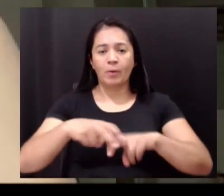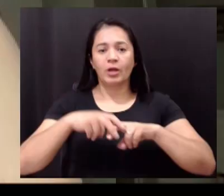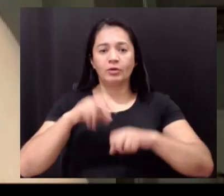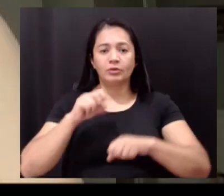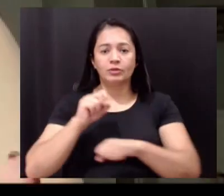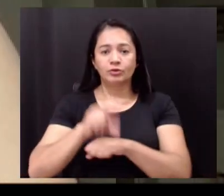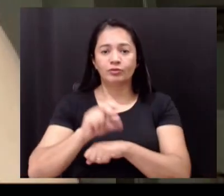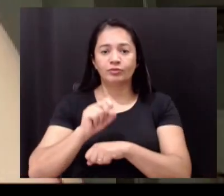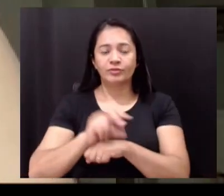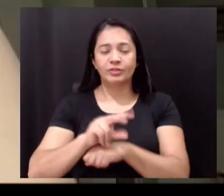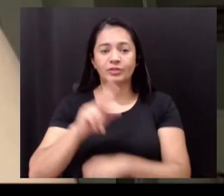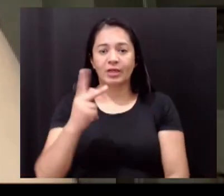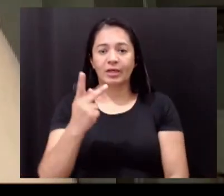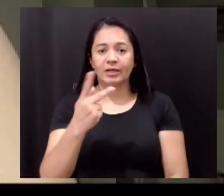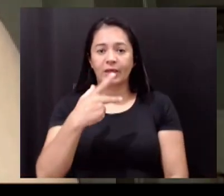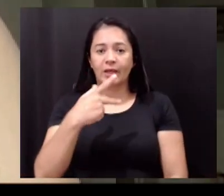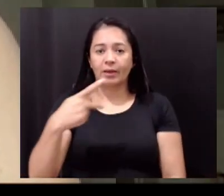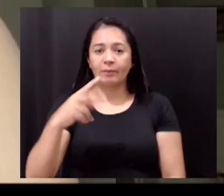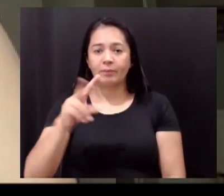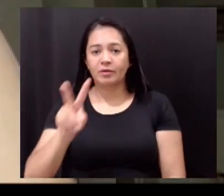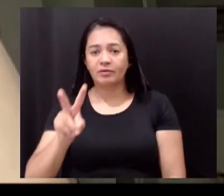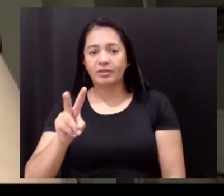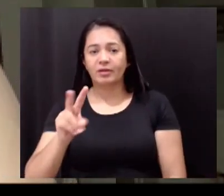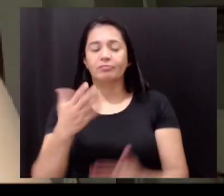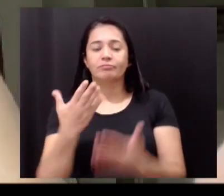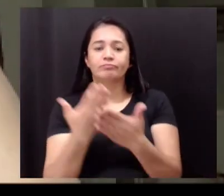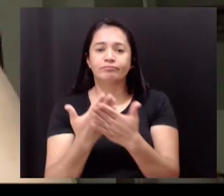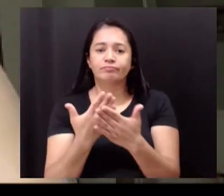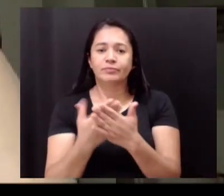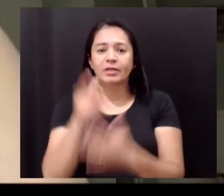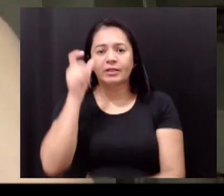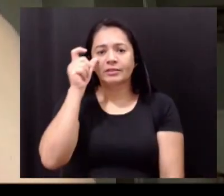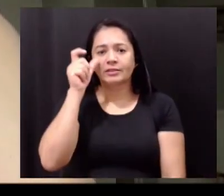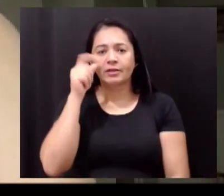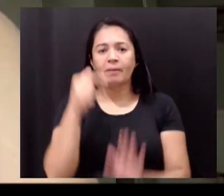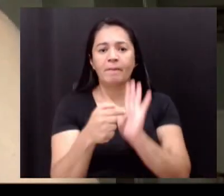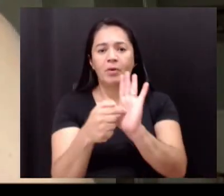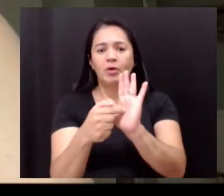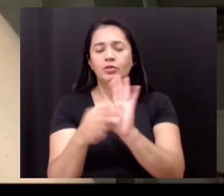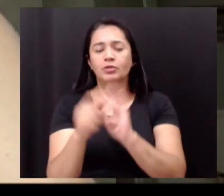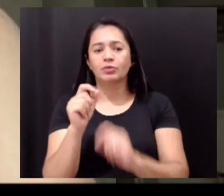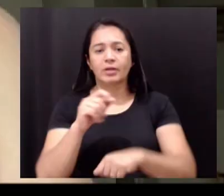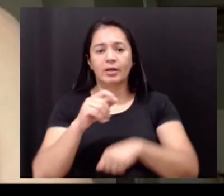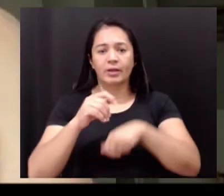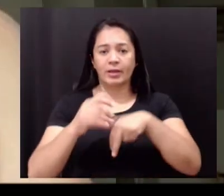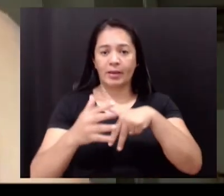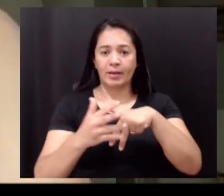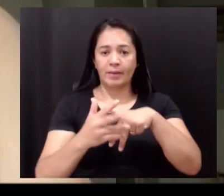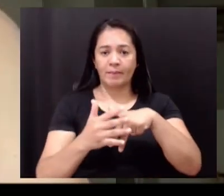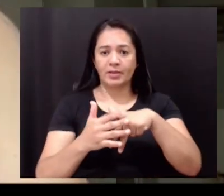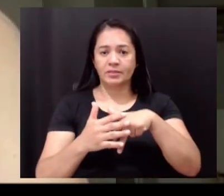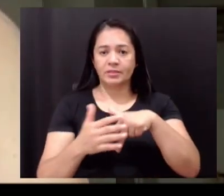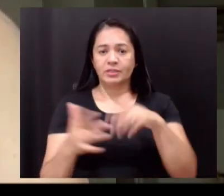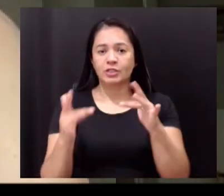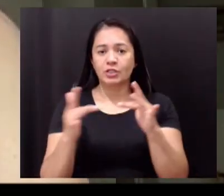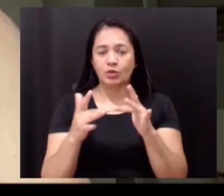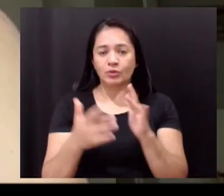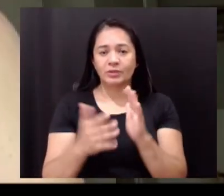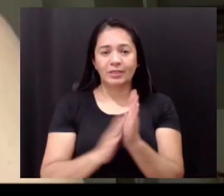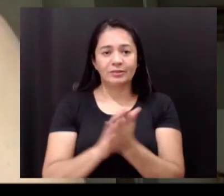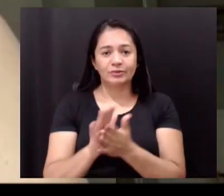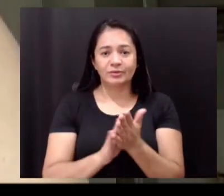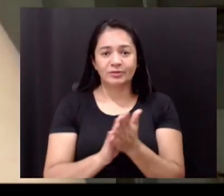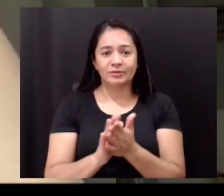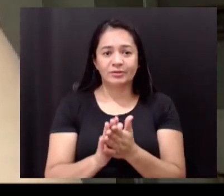Inclusive, os estudos são bem interessantes. Eles mostram que pacientes que não tinham tido contato nos protege